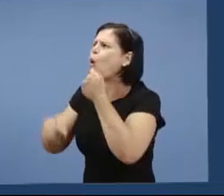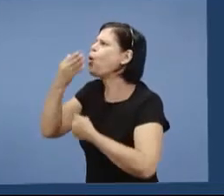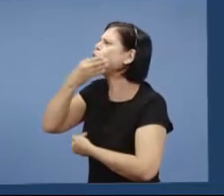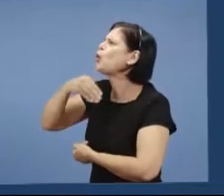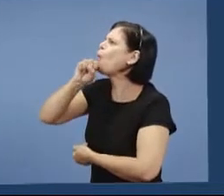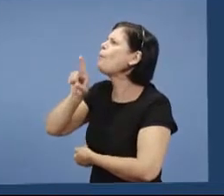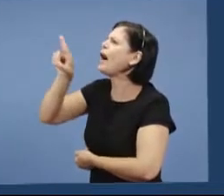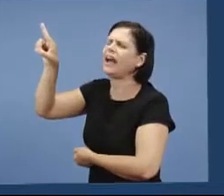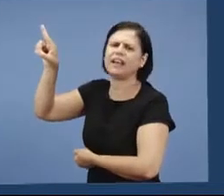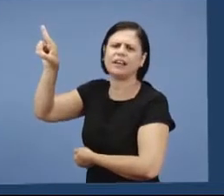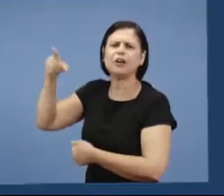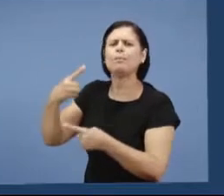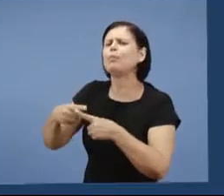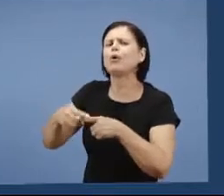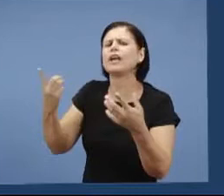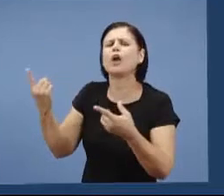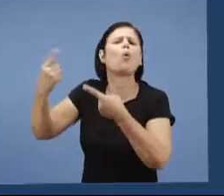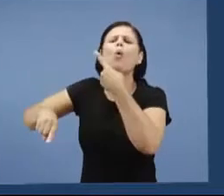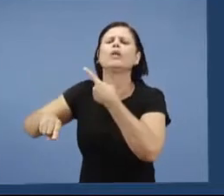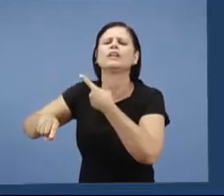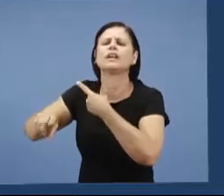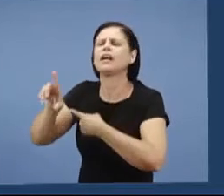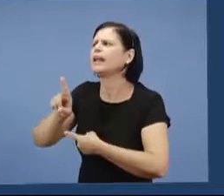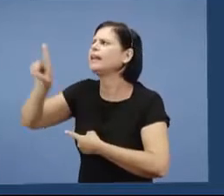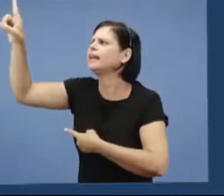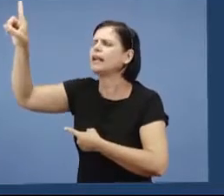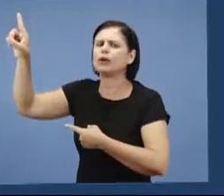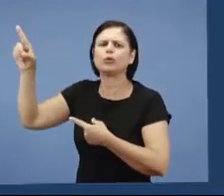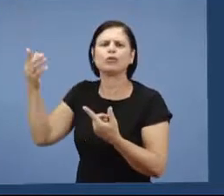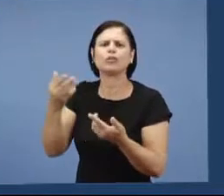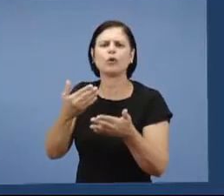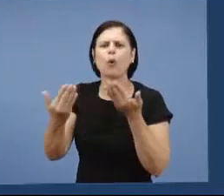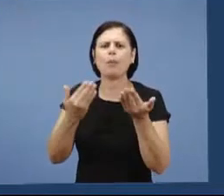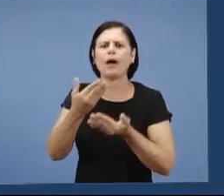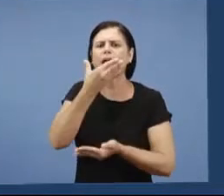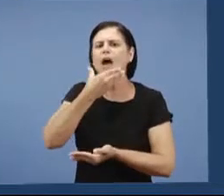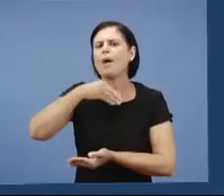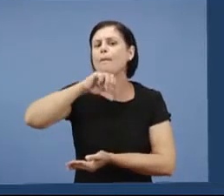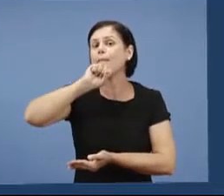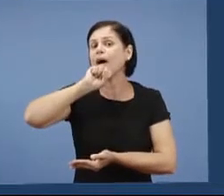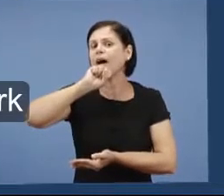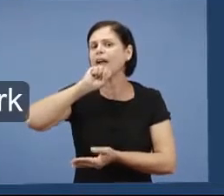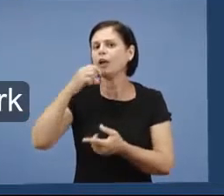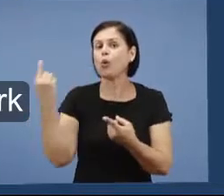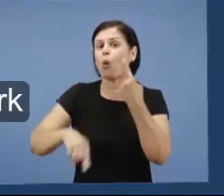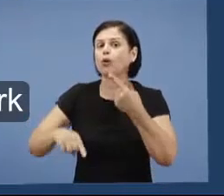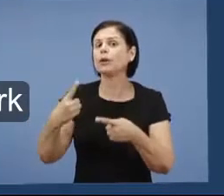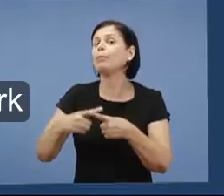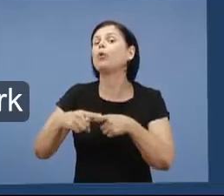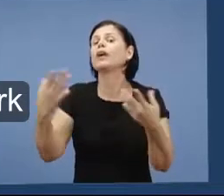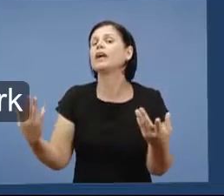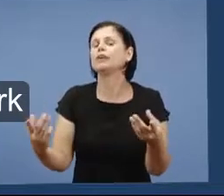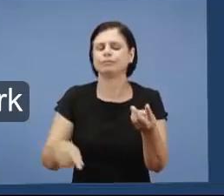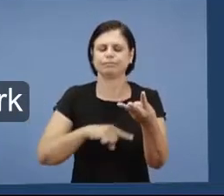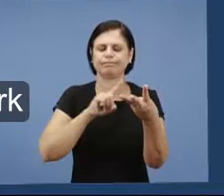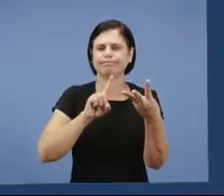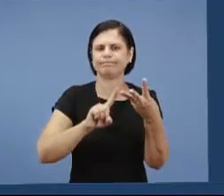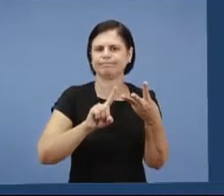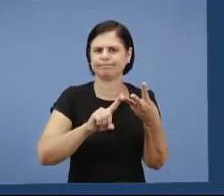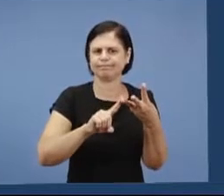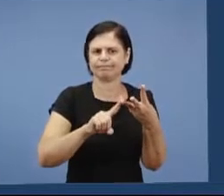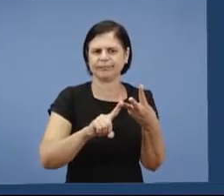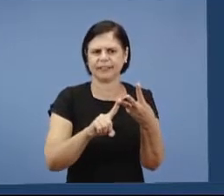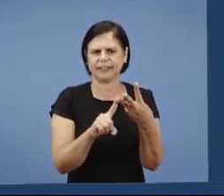palavra por quê. É uma pergunta. Por que a reação contra o Pai? E aqui também está faltando um